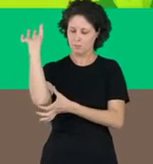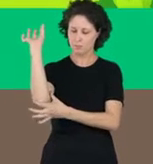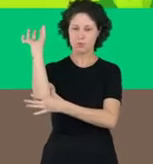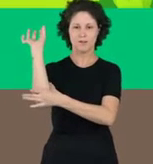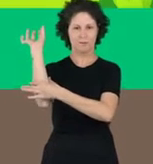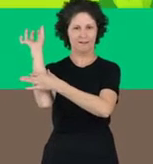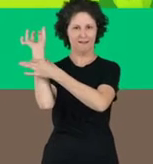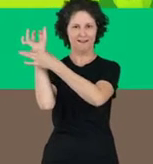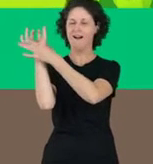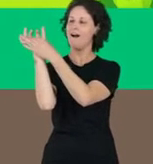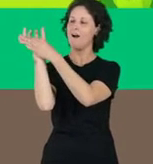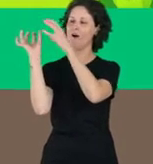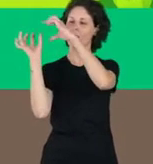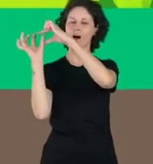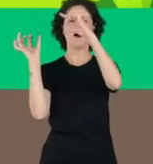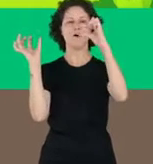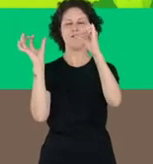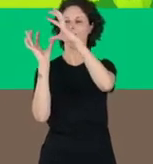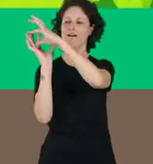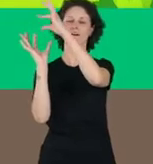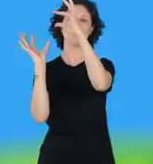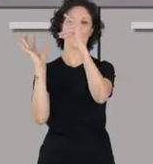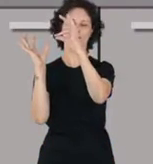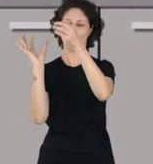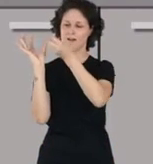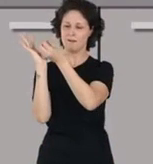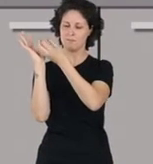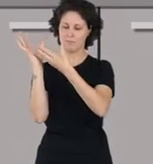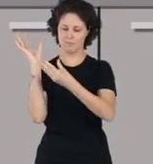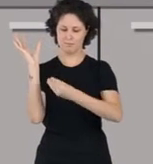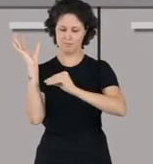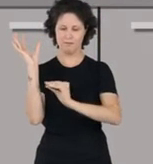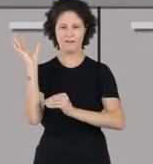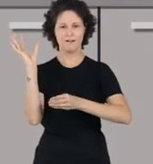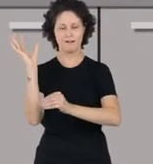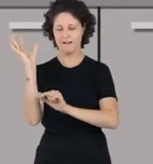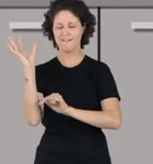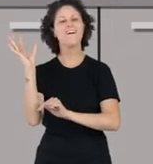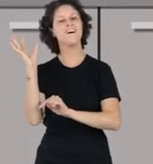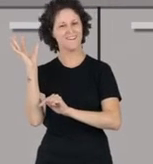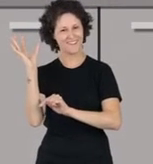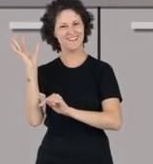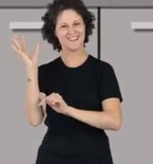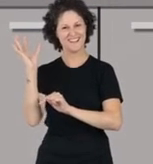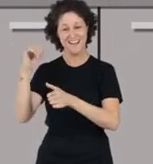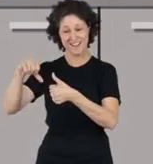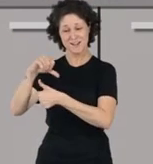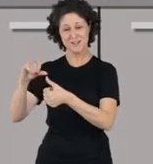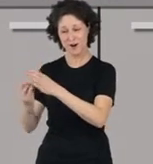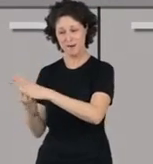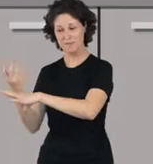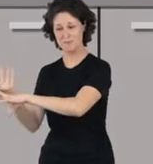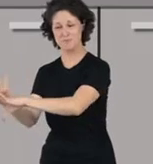essas folhas se decompõem e esses nutrientes voltam para a terra. Assim, plantas que possuem raízes menores também